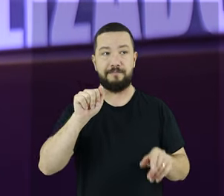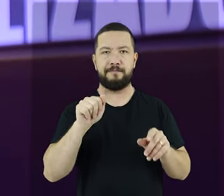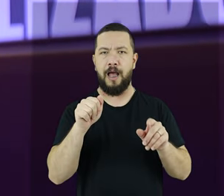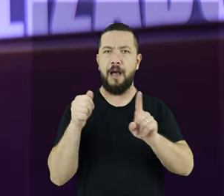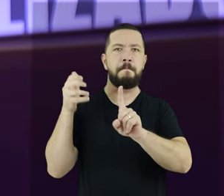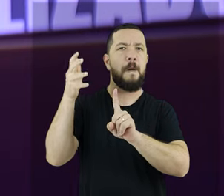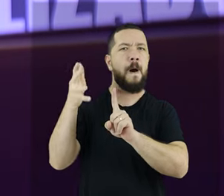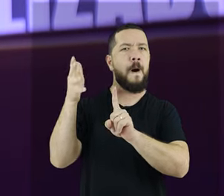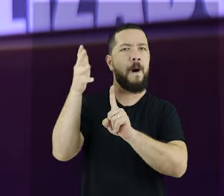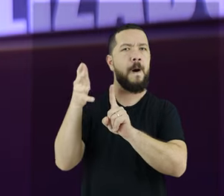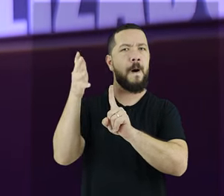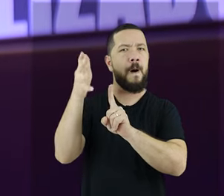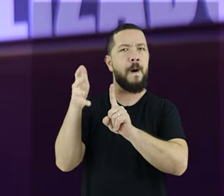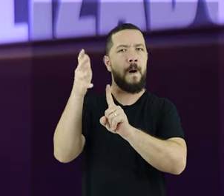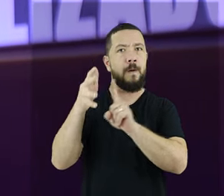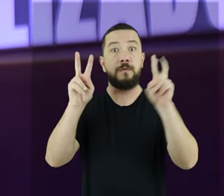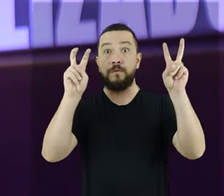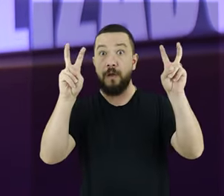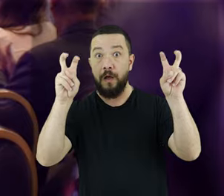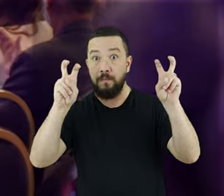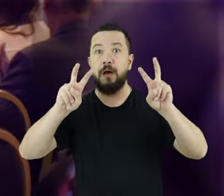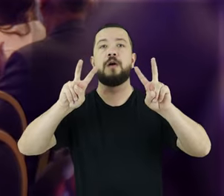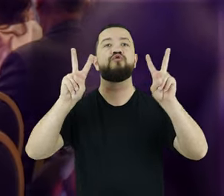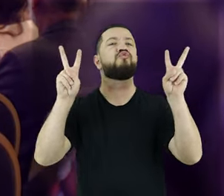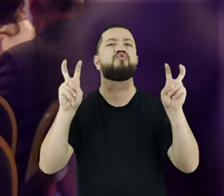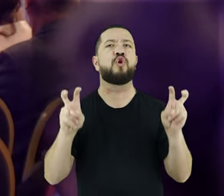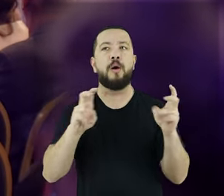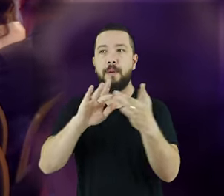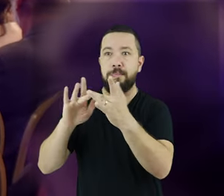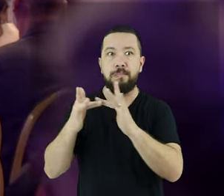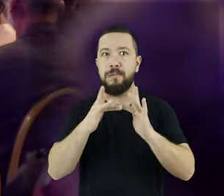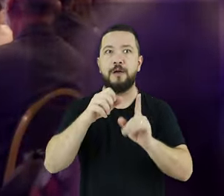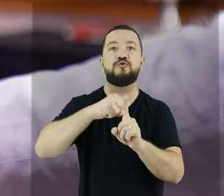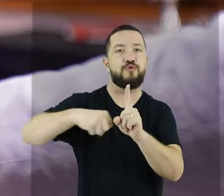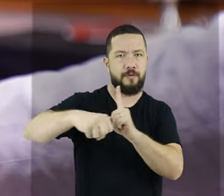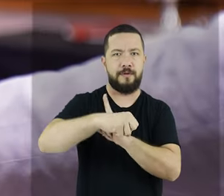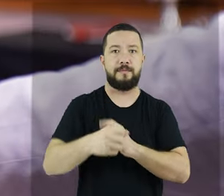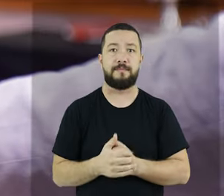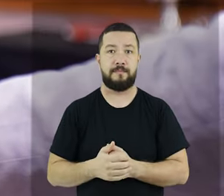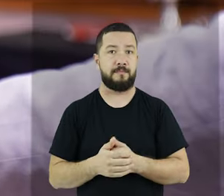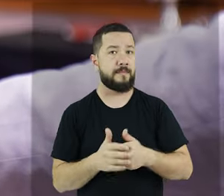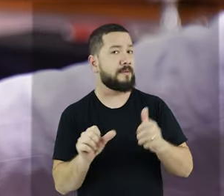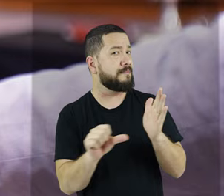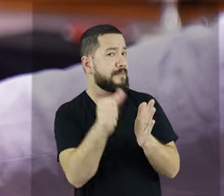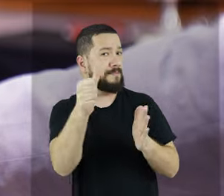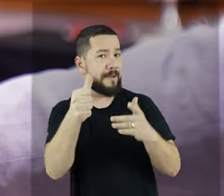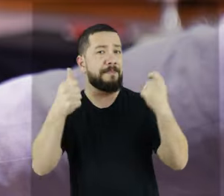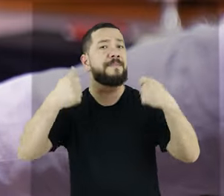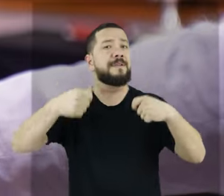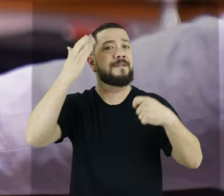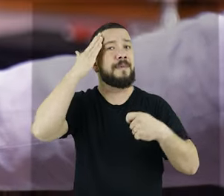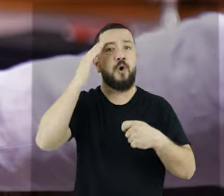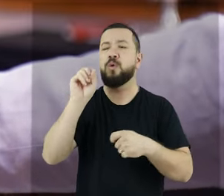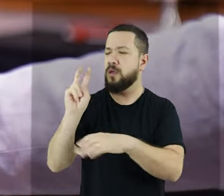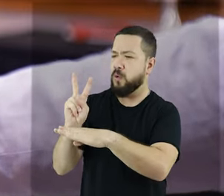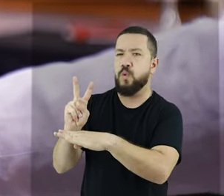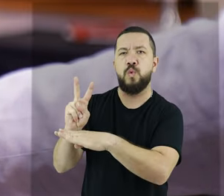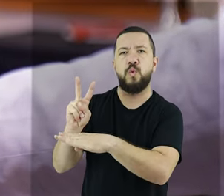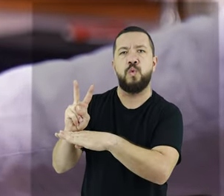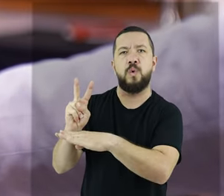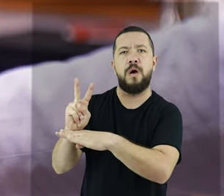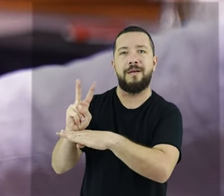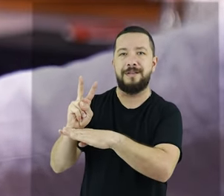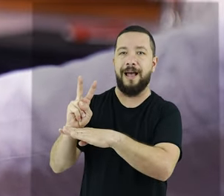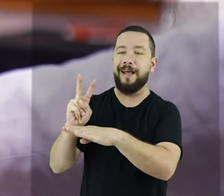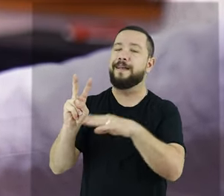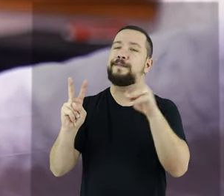tema que influencia diretamente na rotina da convivência social. A gente primeiro tem que falar sobre o que é cuidado, porque ele é um